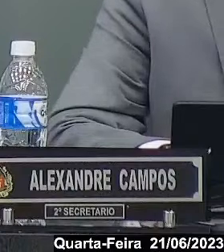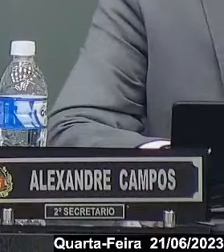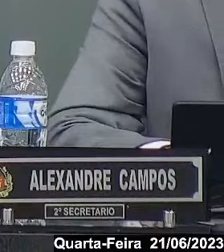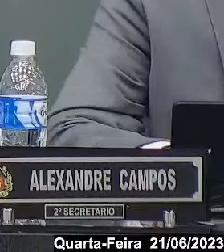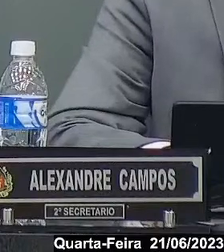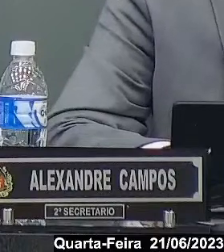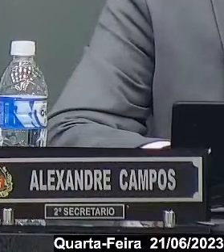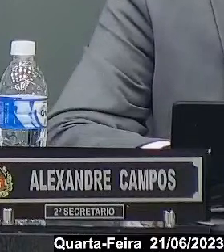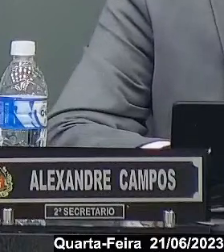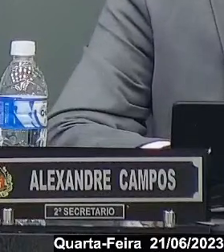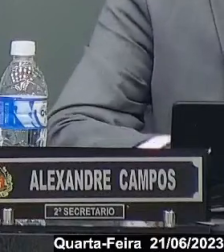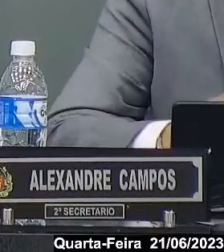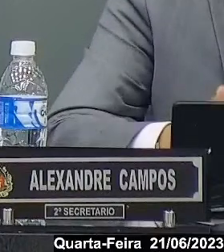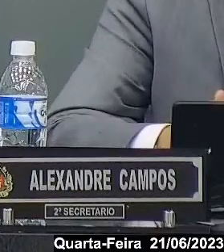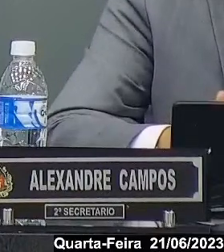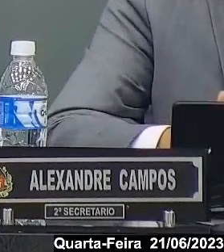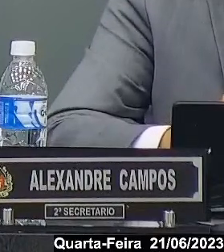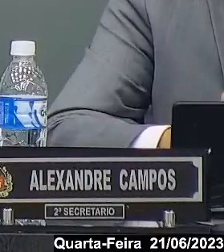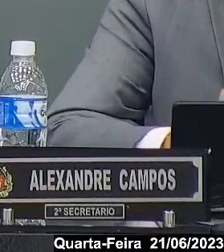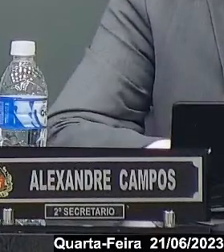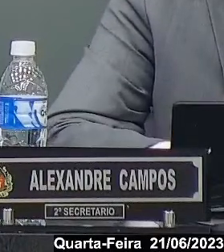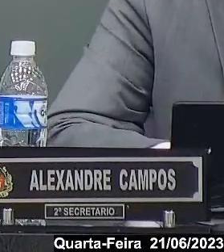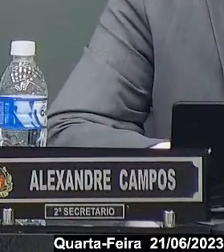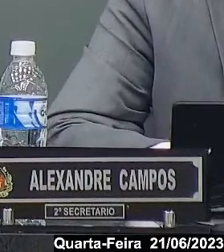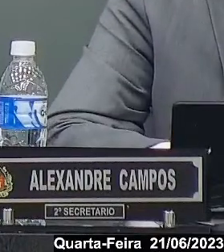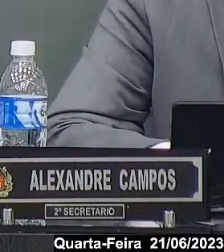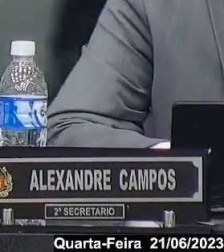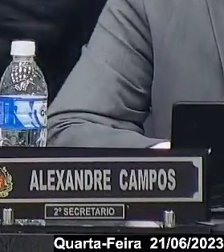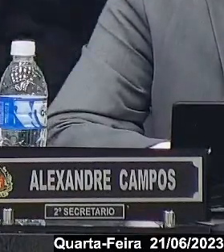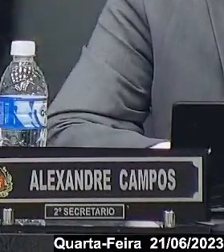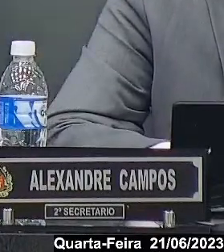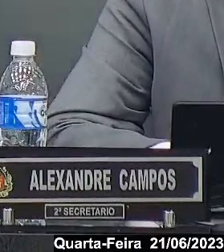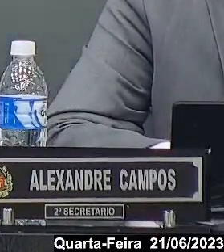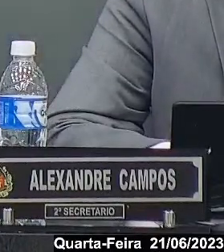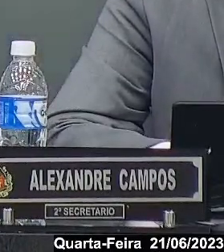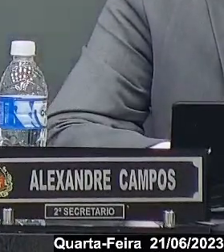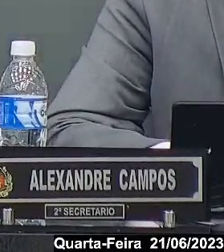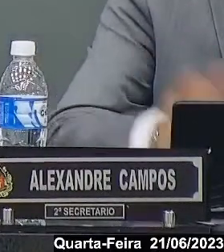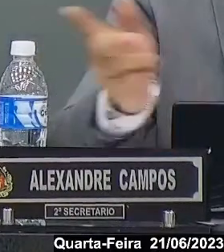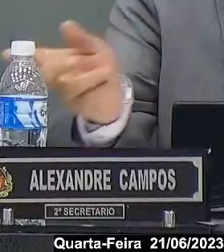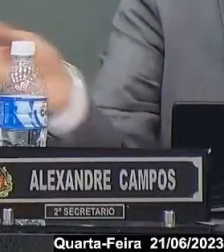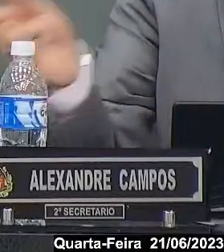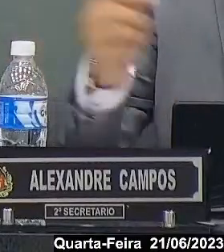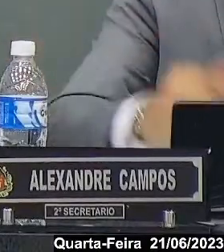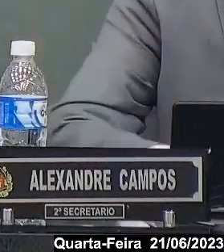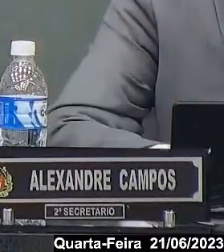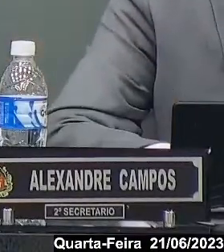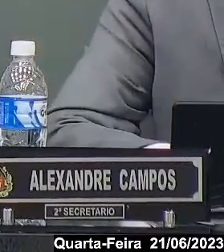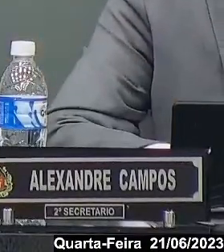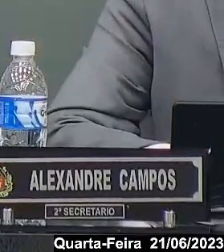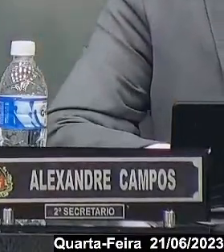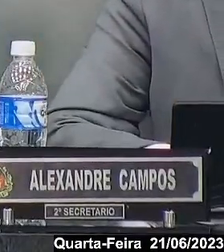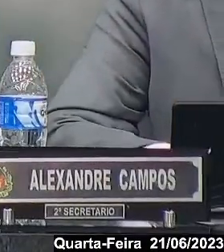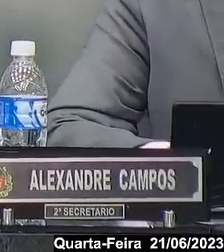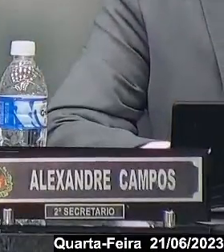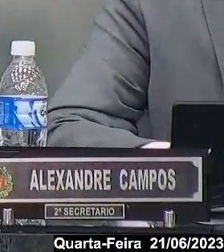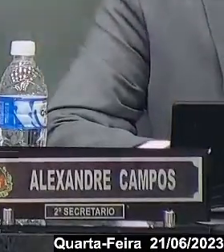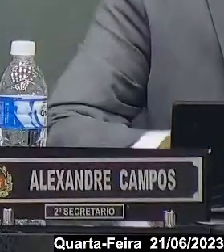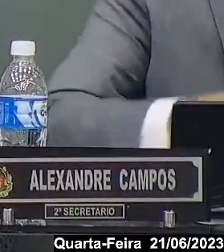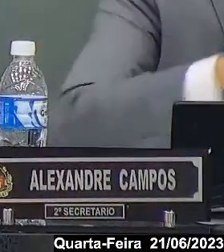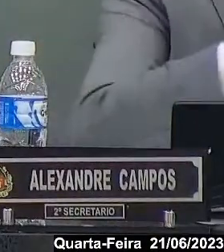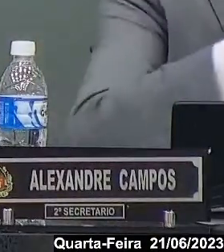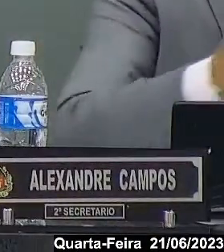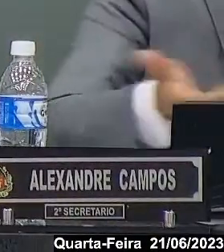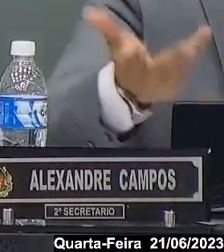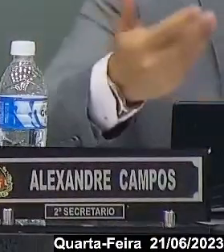que Deus une, ninguém separa. Quero agradecer a presença do meu amigo Júlio, que estuda junto com meus sobrinhos lá na faculdade. E obrigado por